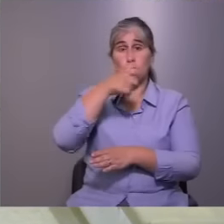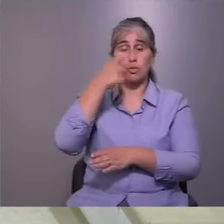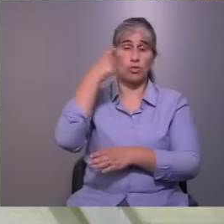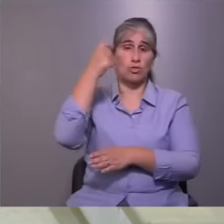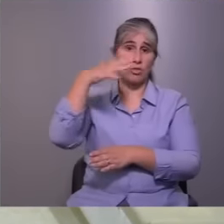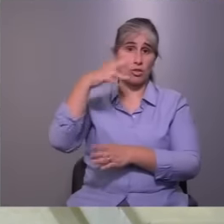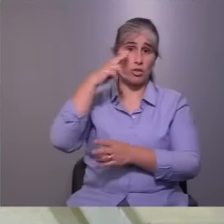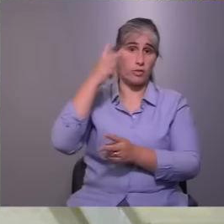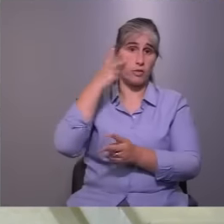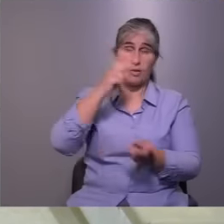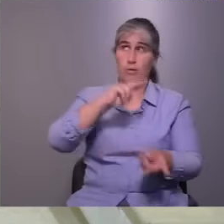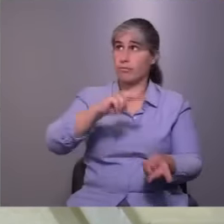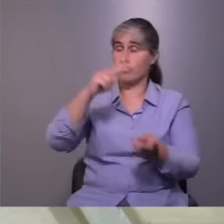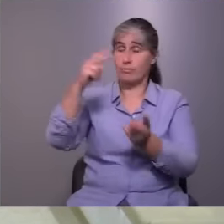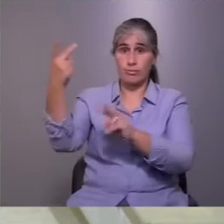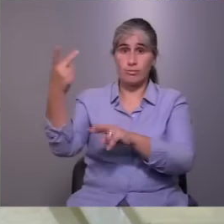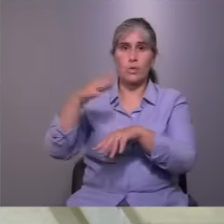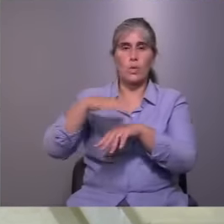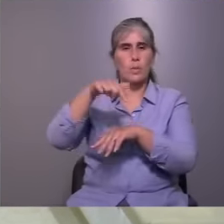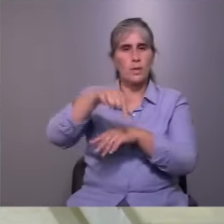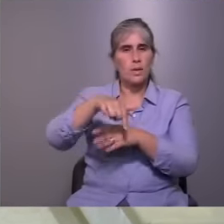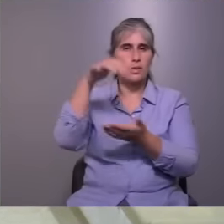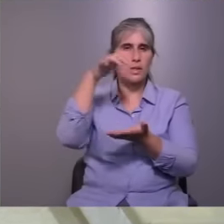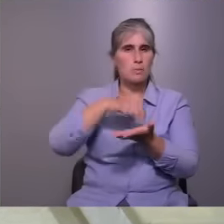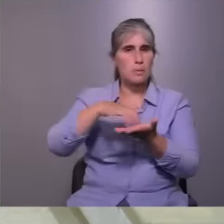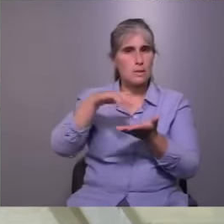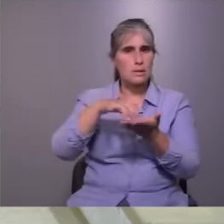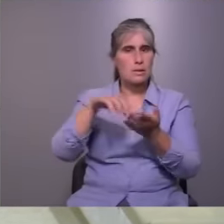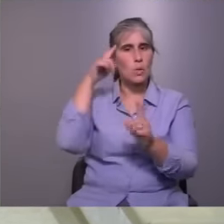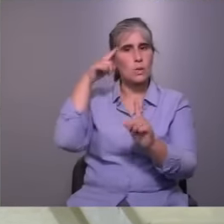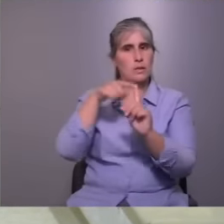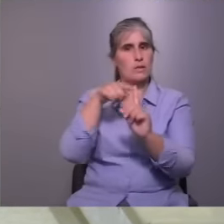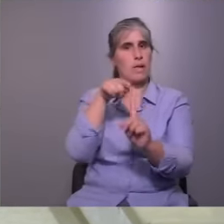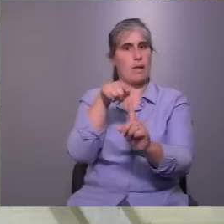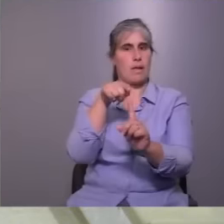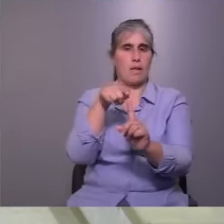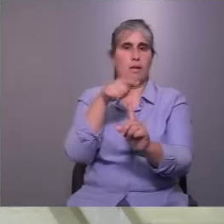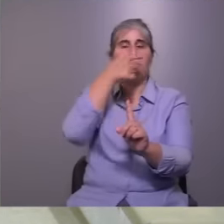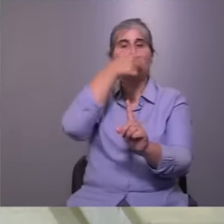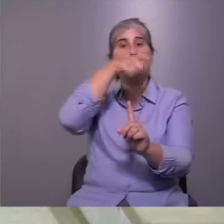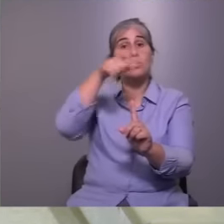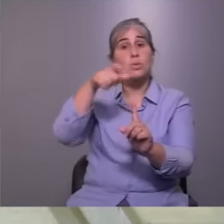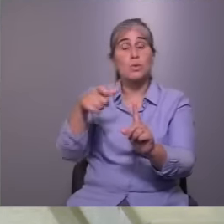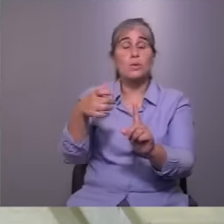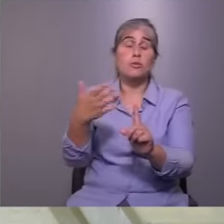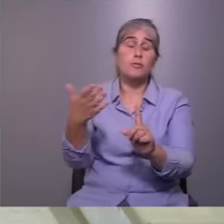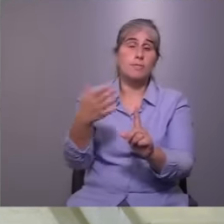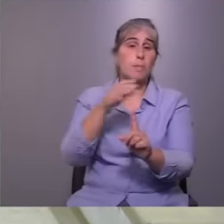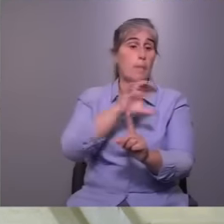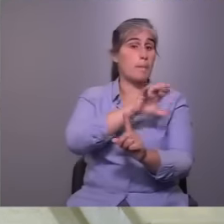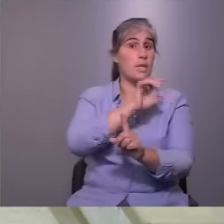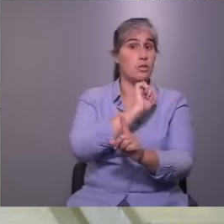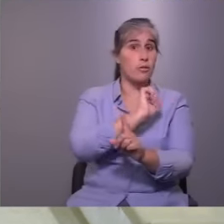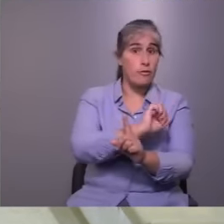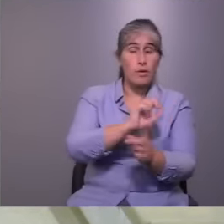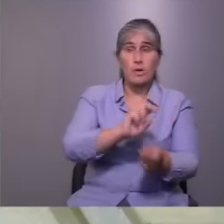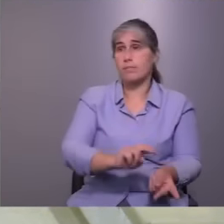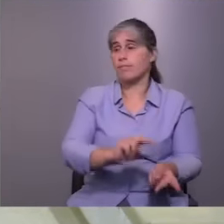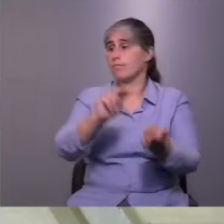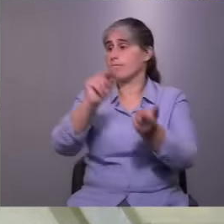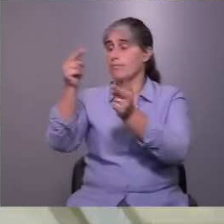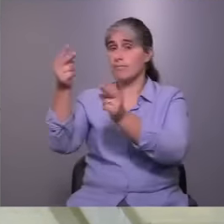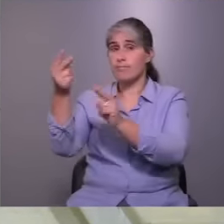ou exilados, mas também por todos os migrantes, nesta peregrinação que, por tradição,